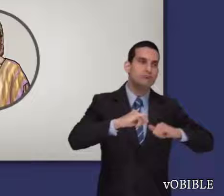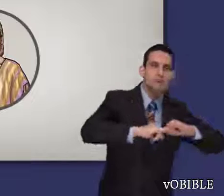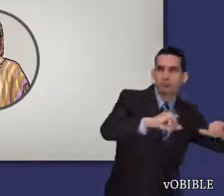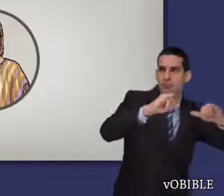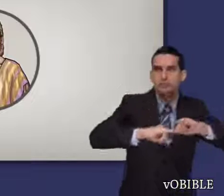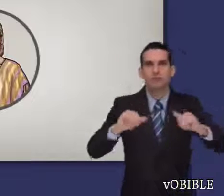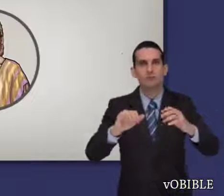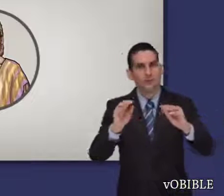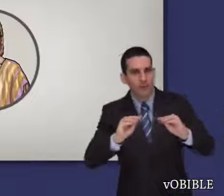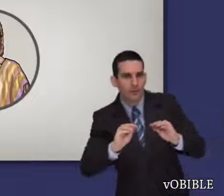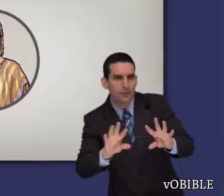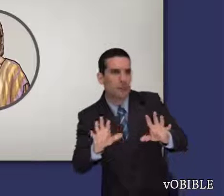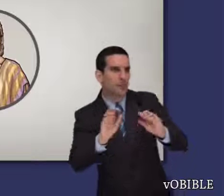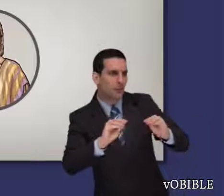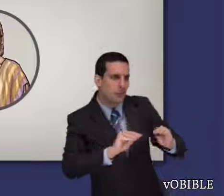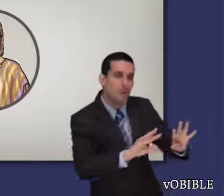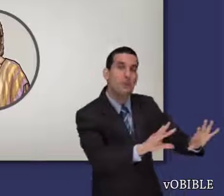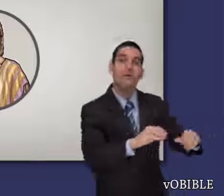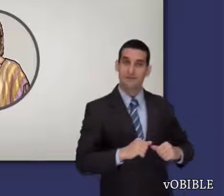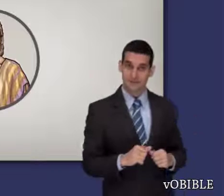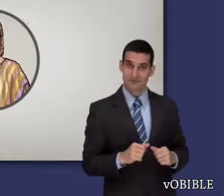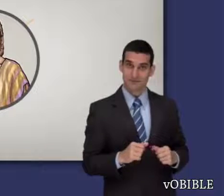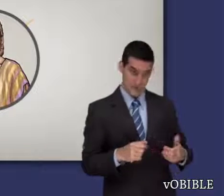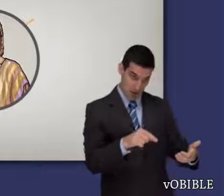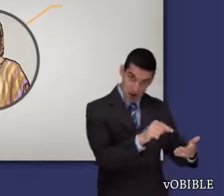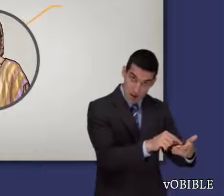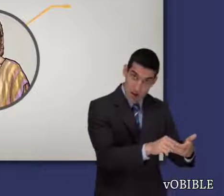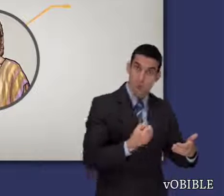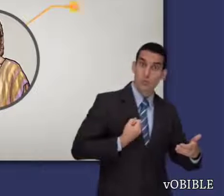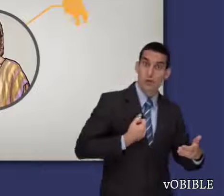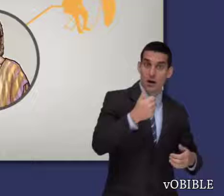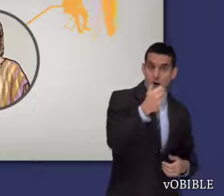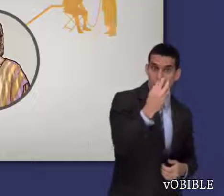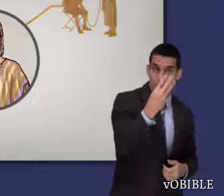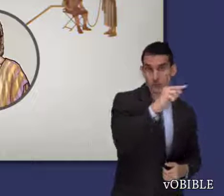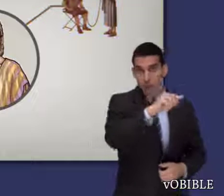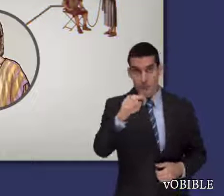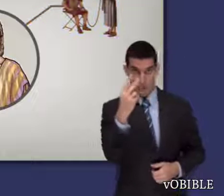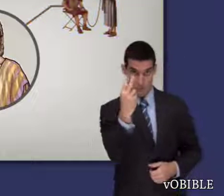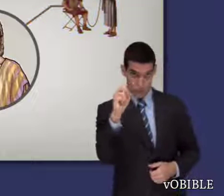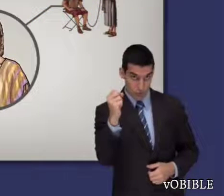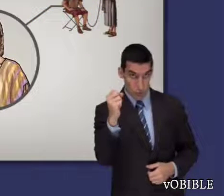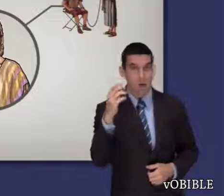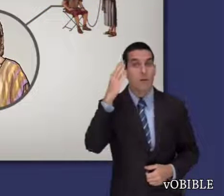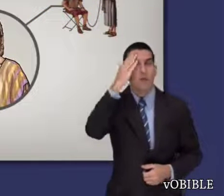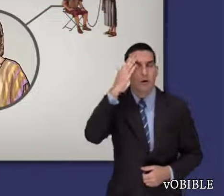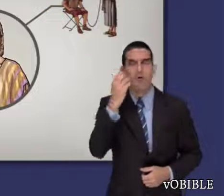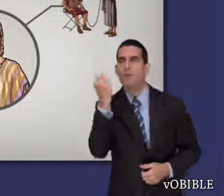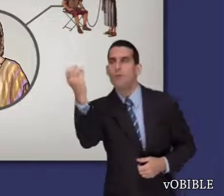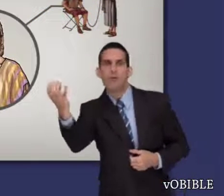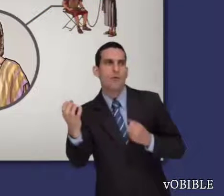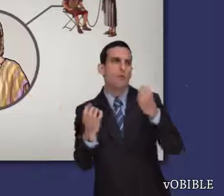nas atividades do apóstolo Pedro. Os capítulos 13 a 28 destacam as atividades do